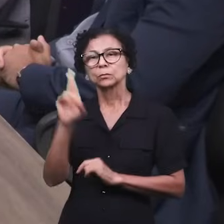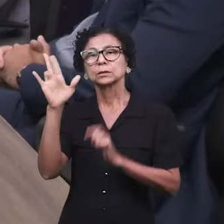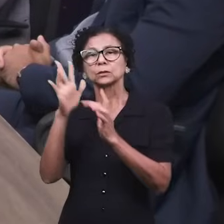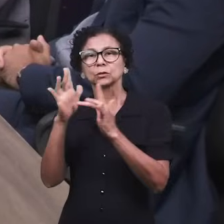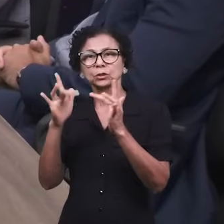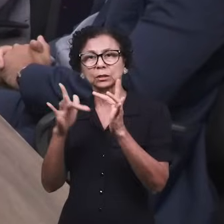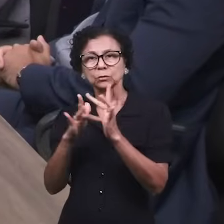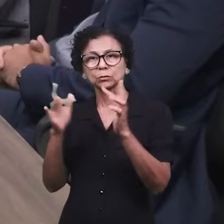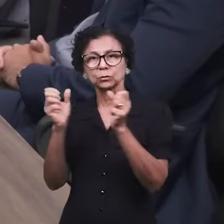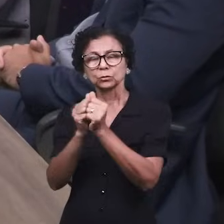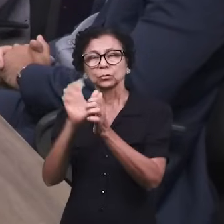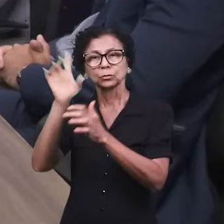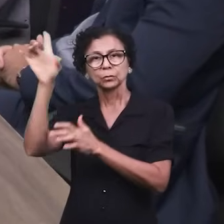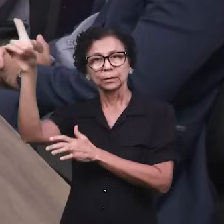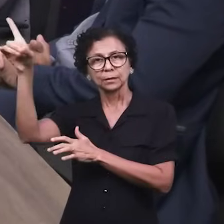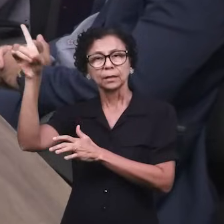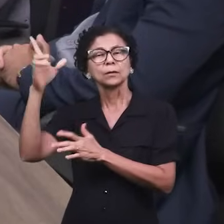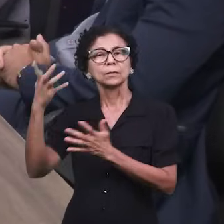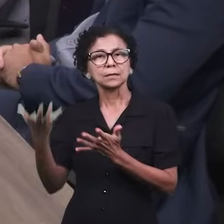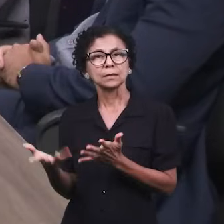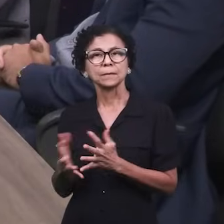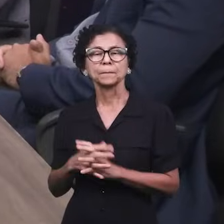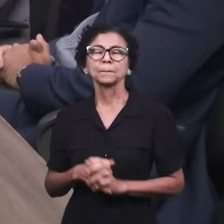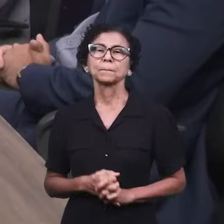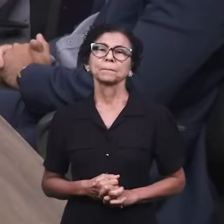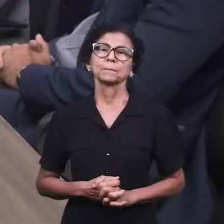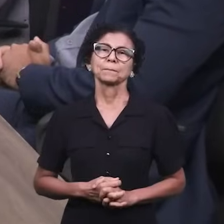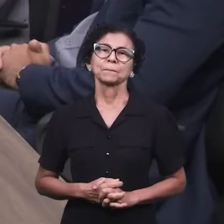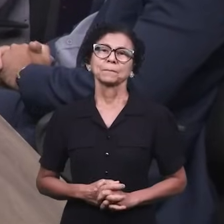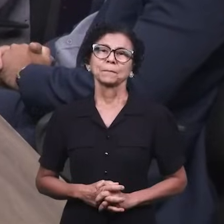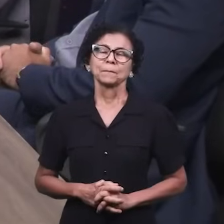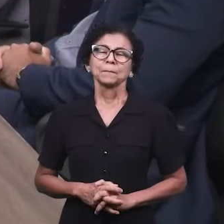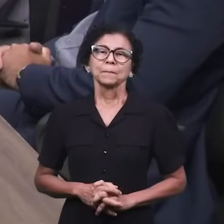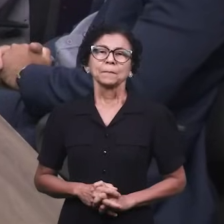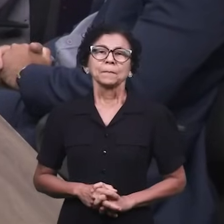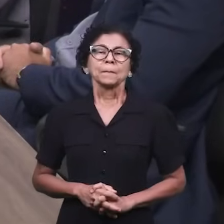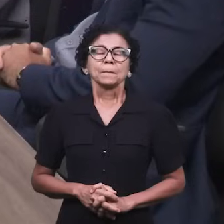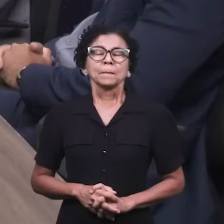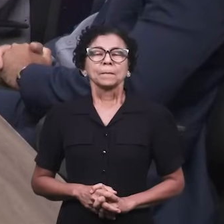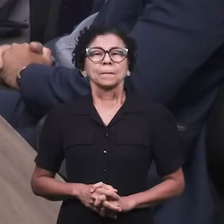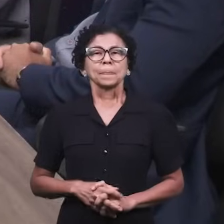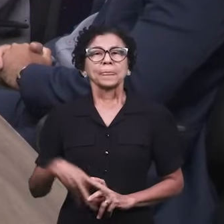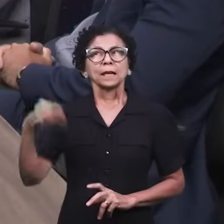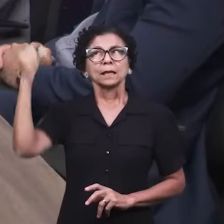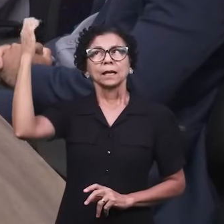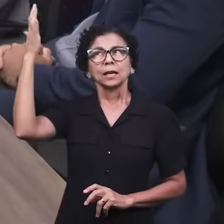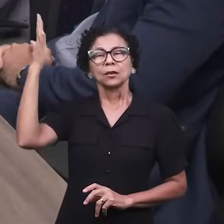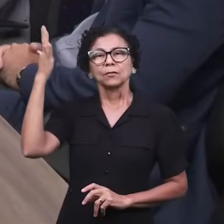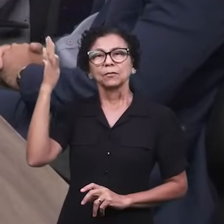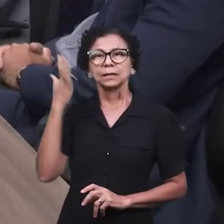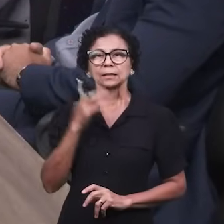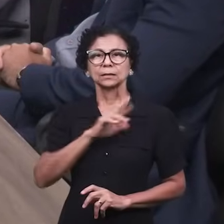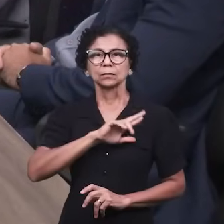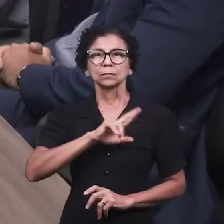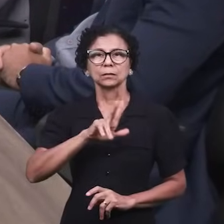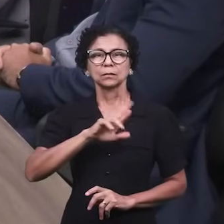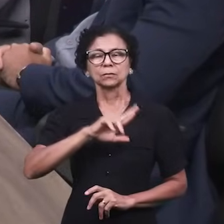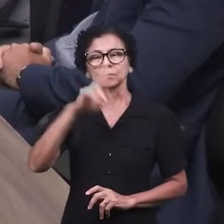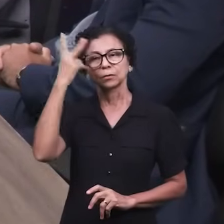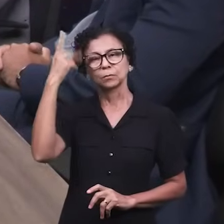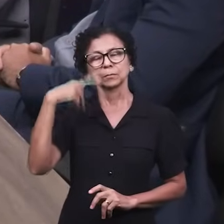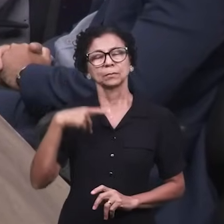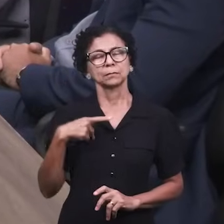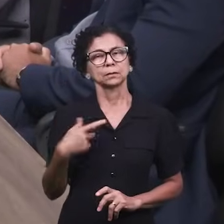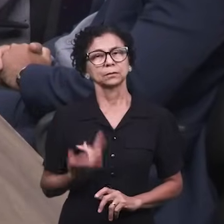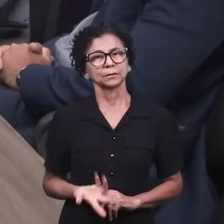Porque ele não depende da razão, ele depende da revelação. Ele não é de baixo para cima, ele é de cima para baixo, porque a revelação